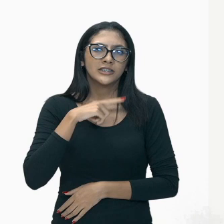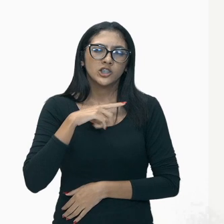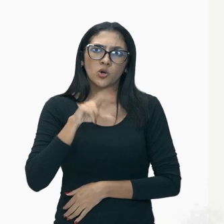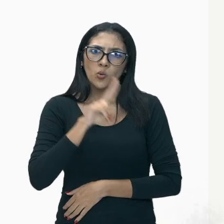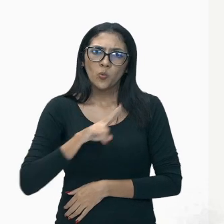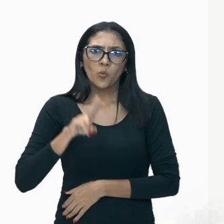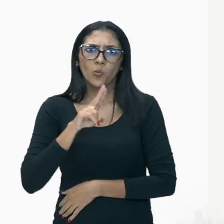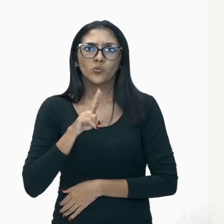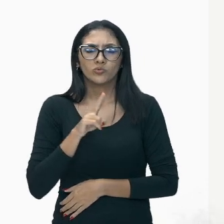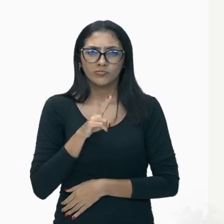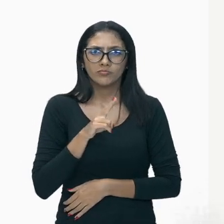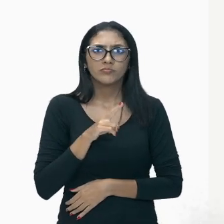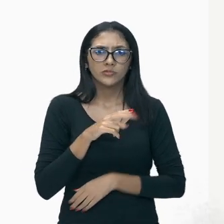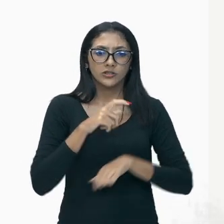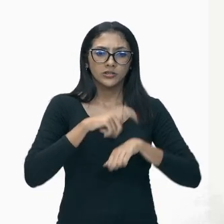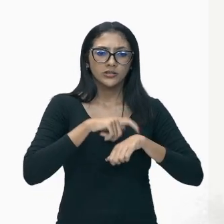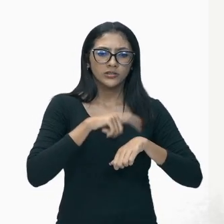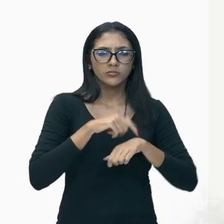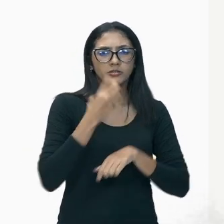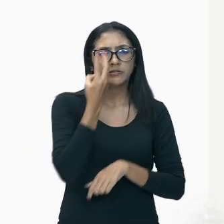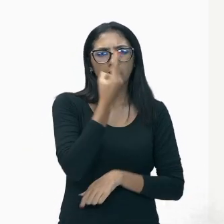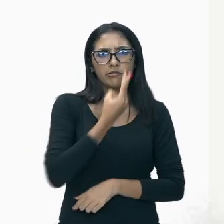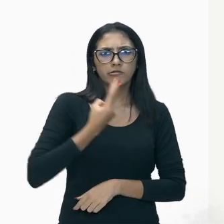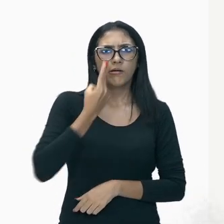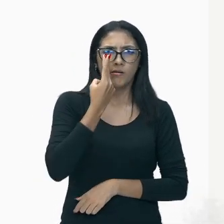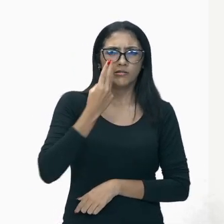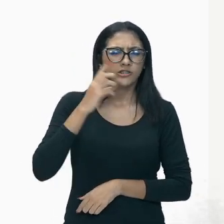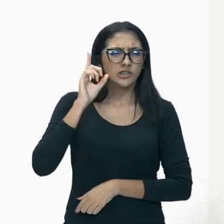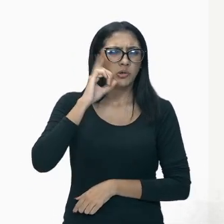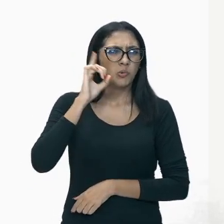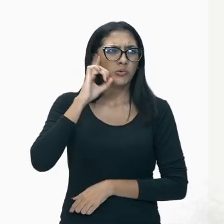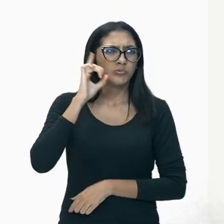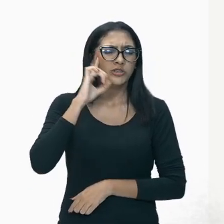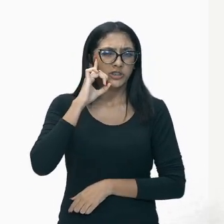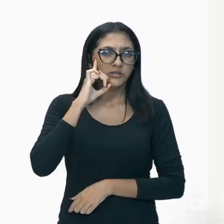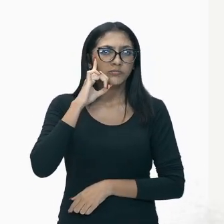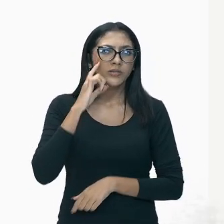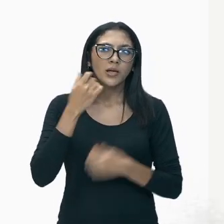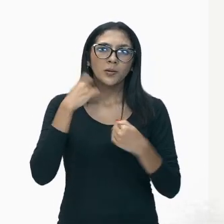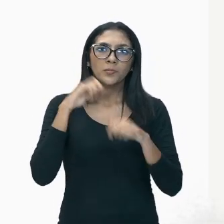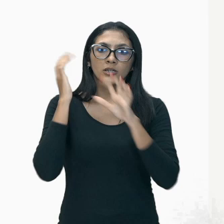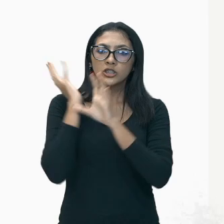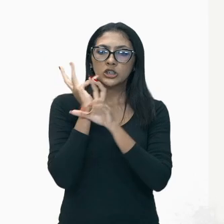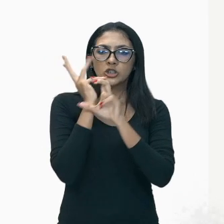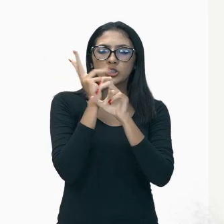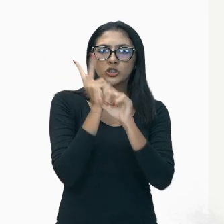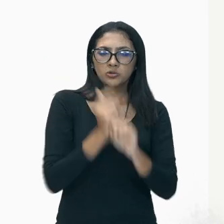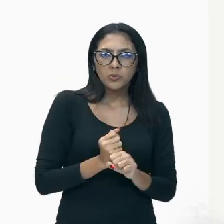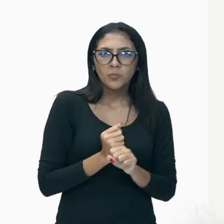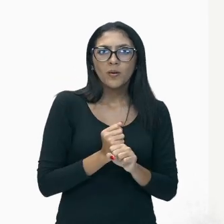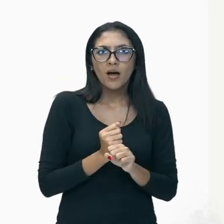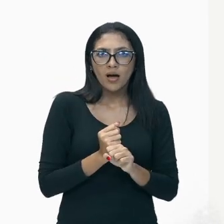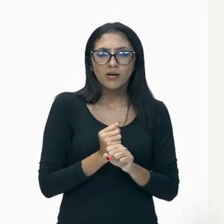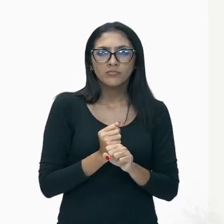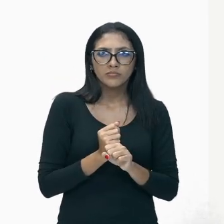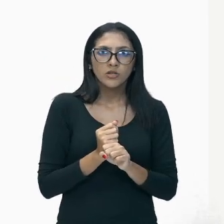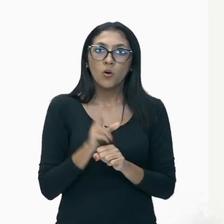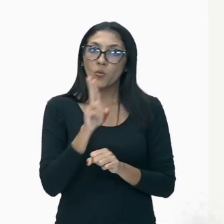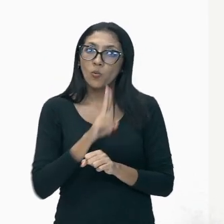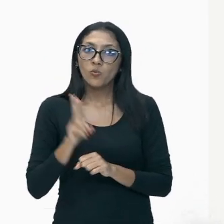acesa durante 3 horas por dia e eu quero que você calcule a energia